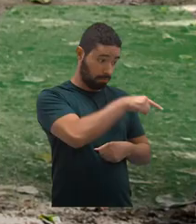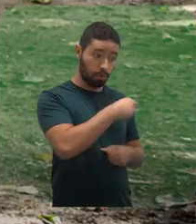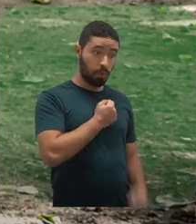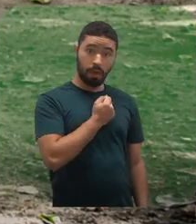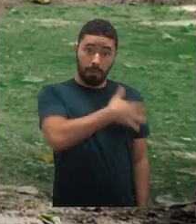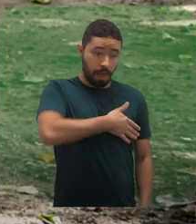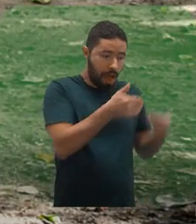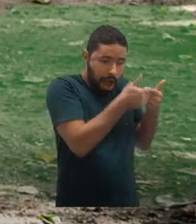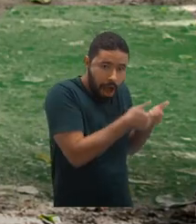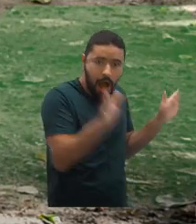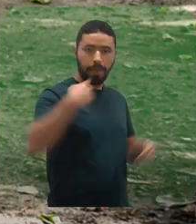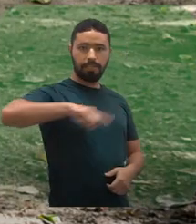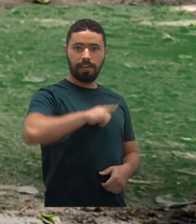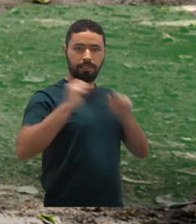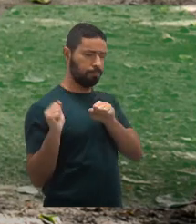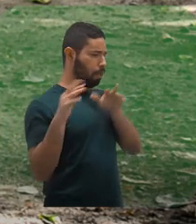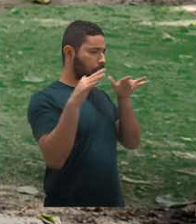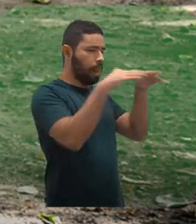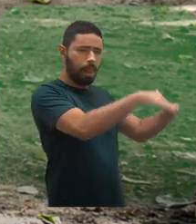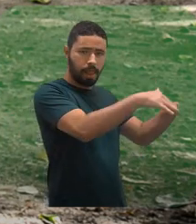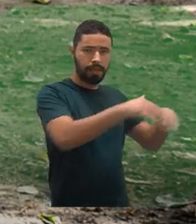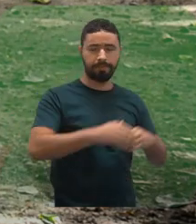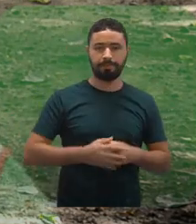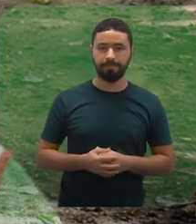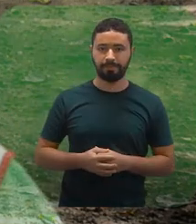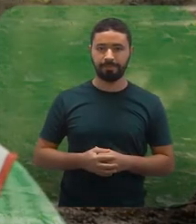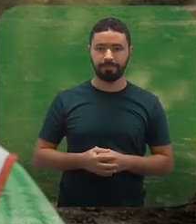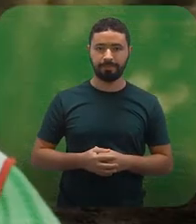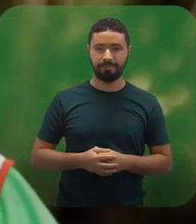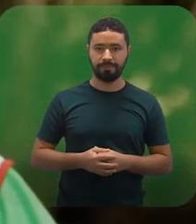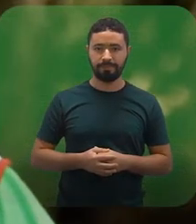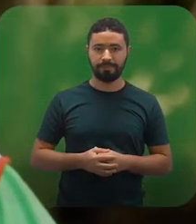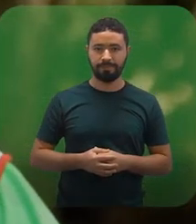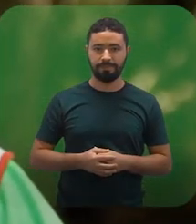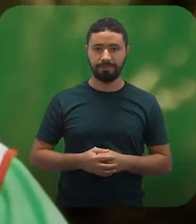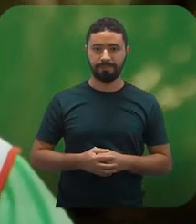humana. Então, o IF está lá, nos esperando de portas abertas.